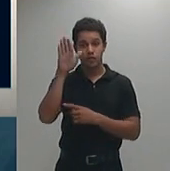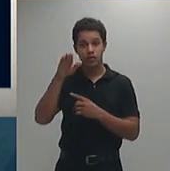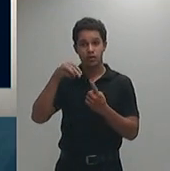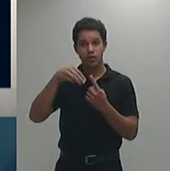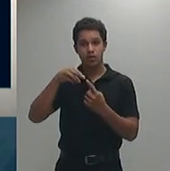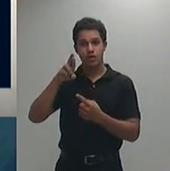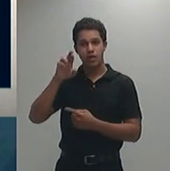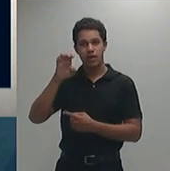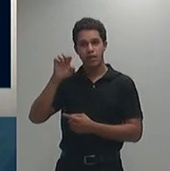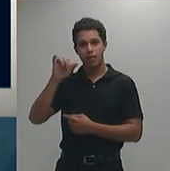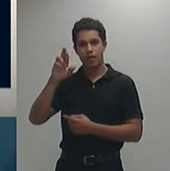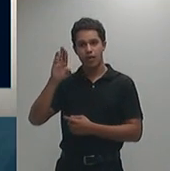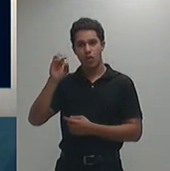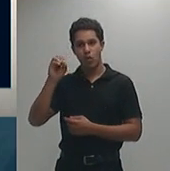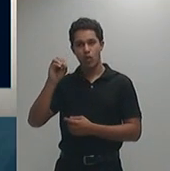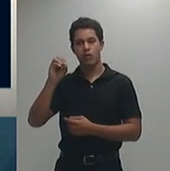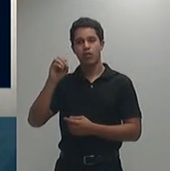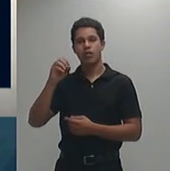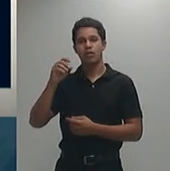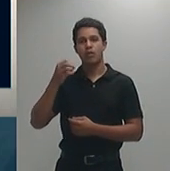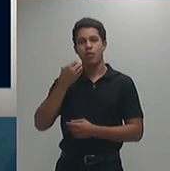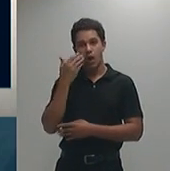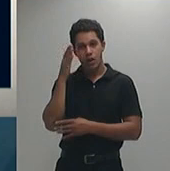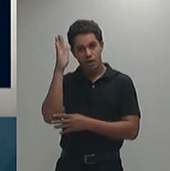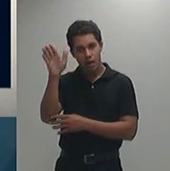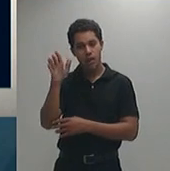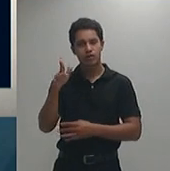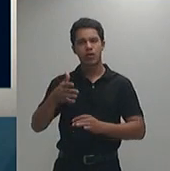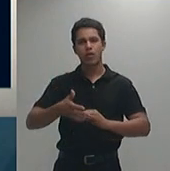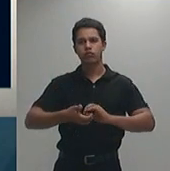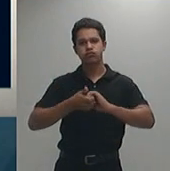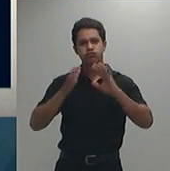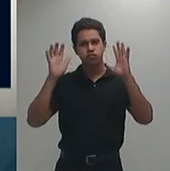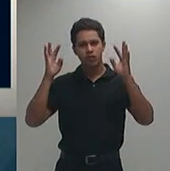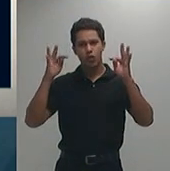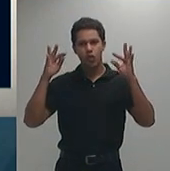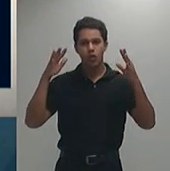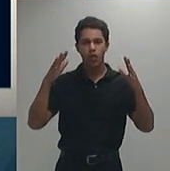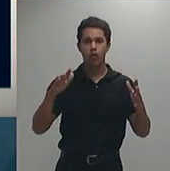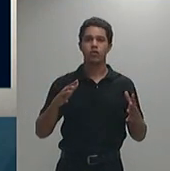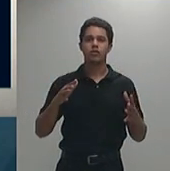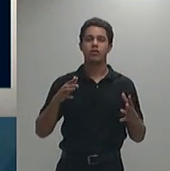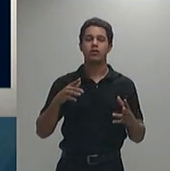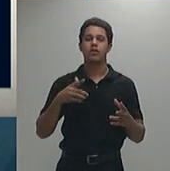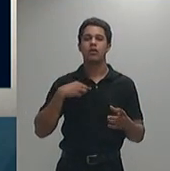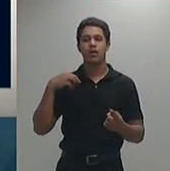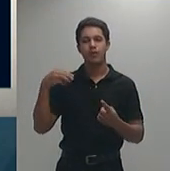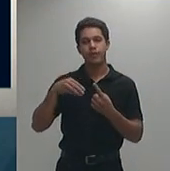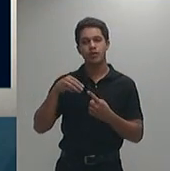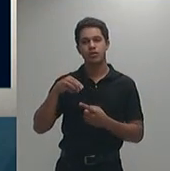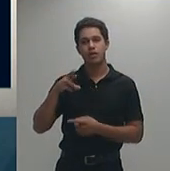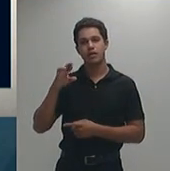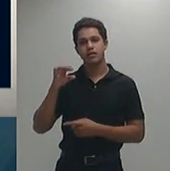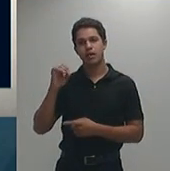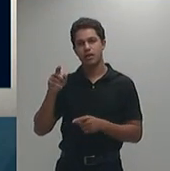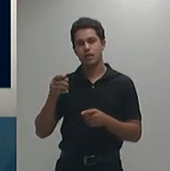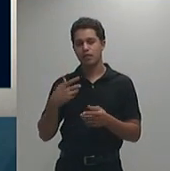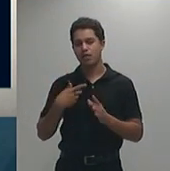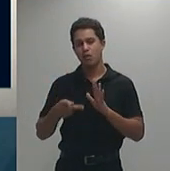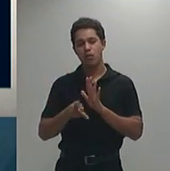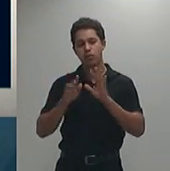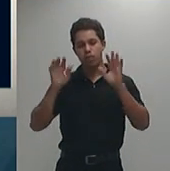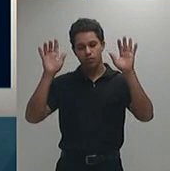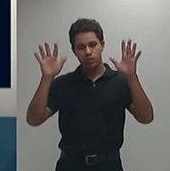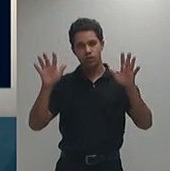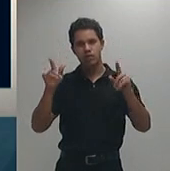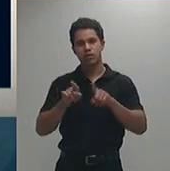só uso vossa excelência saúde os nossos colegas todos administrar que ministra Nancy andrighi e saudações e estável